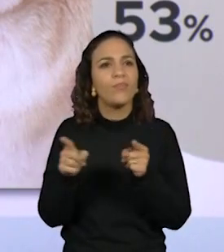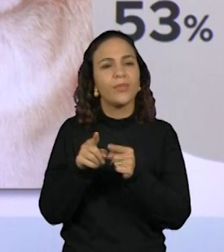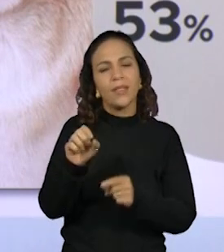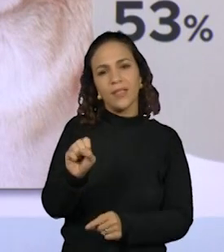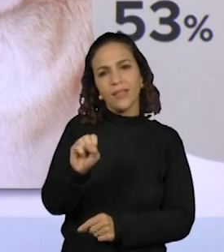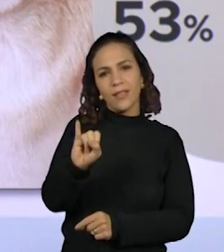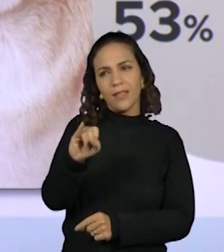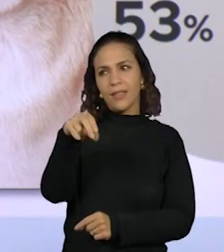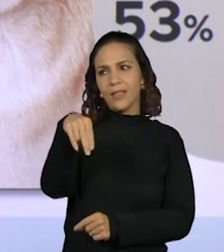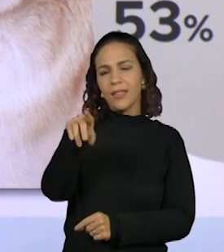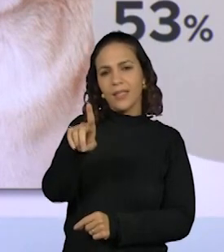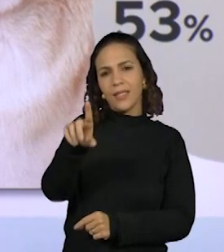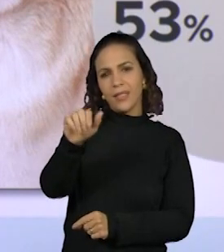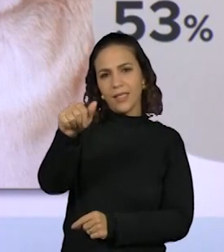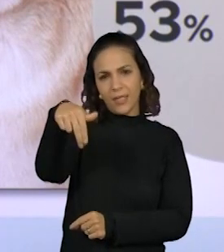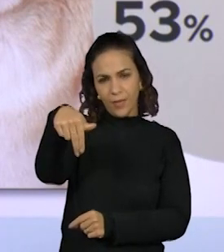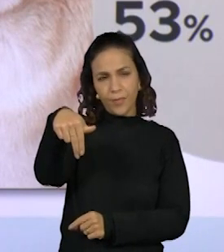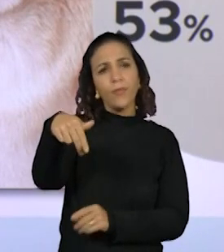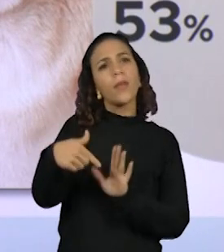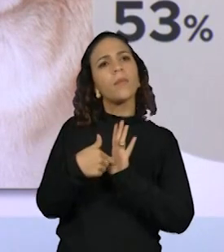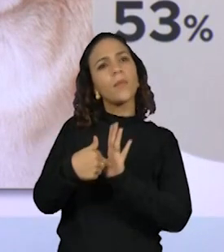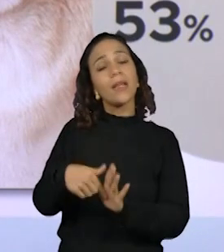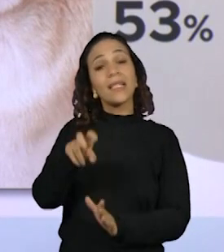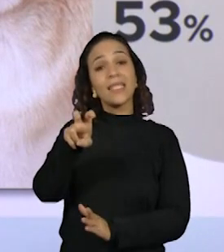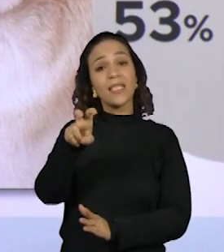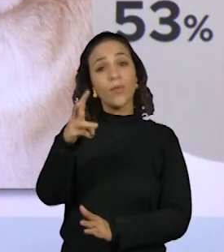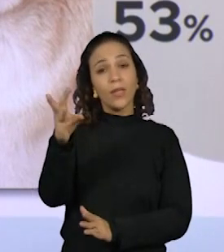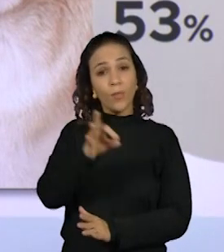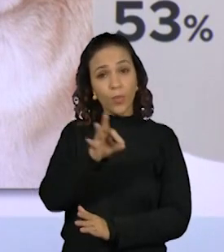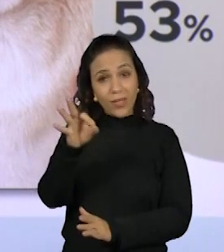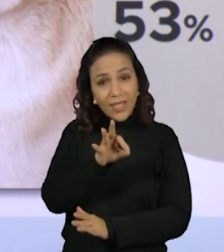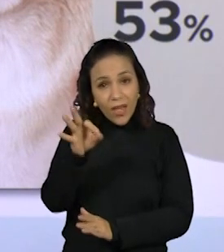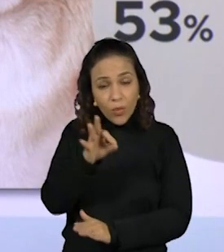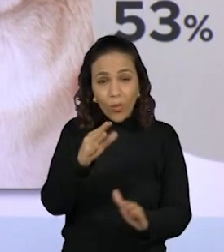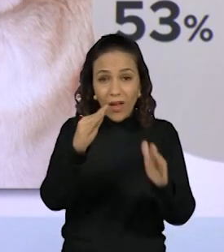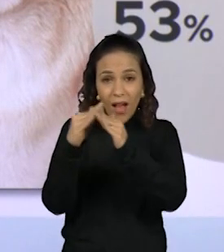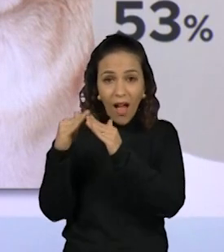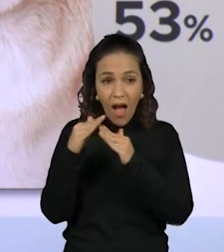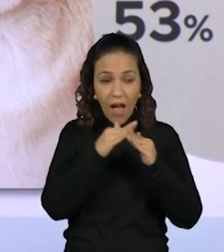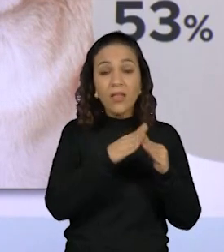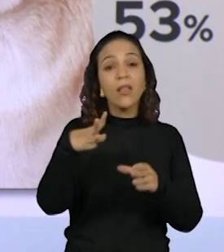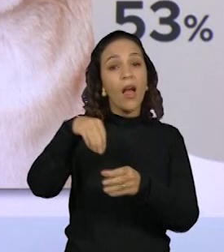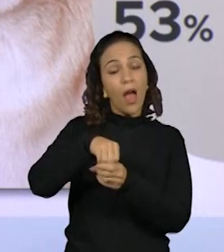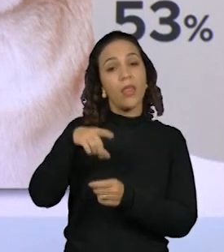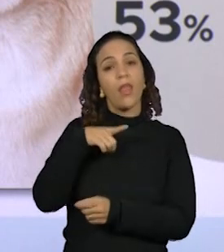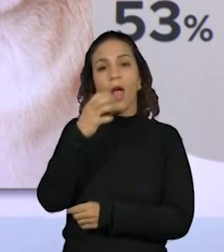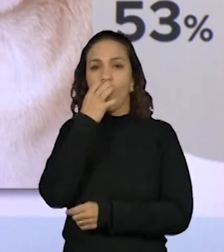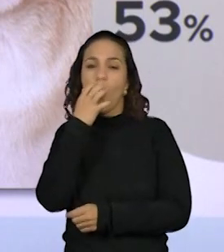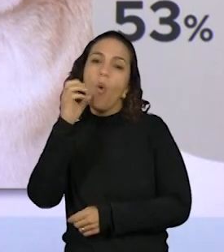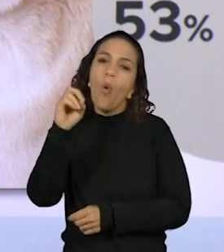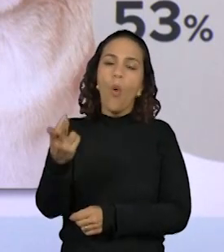mostra que 53% dos lares têm cães e ou gatos.